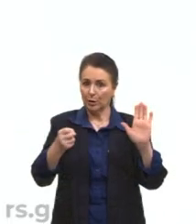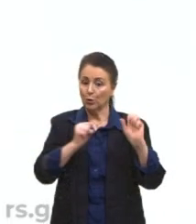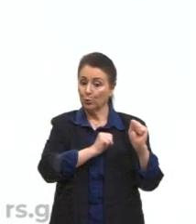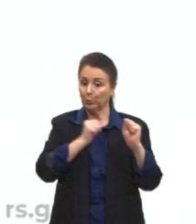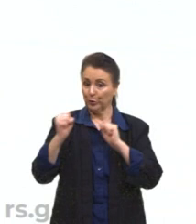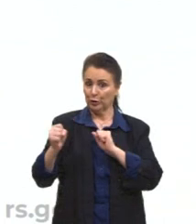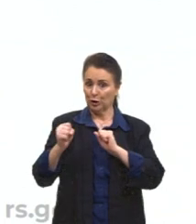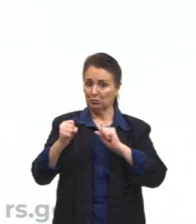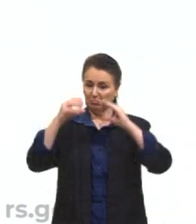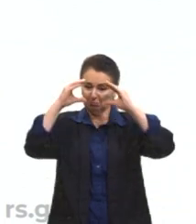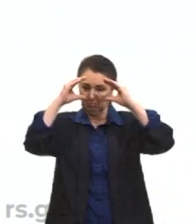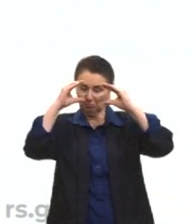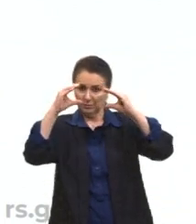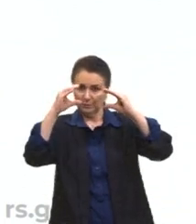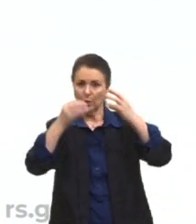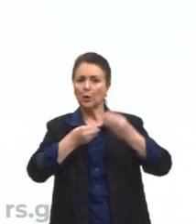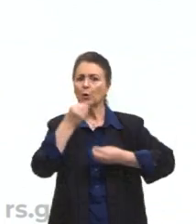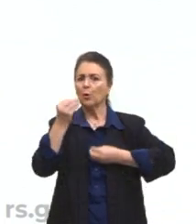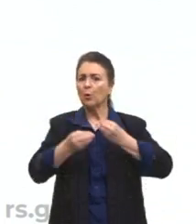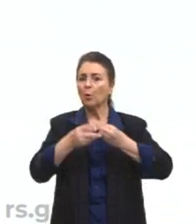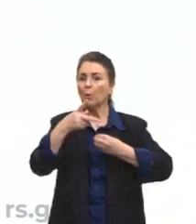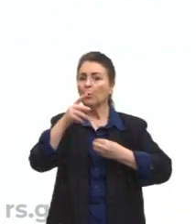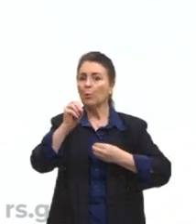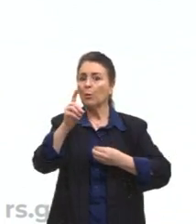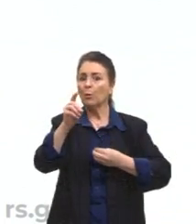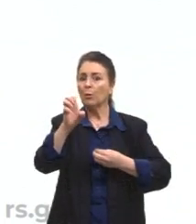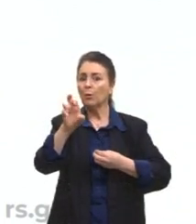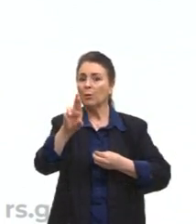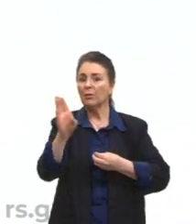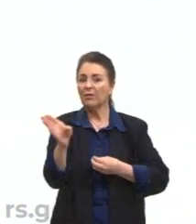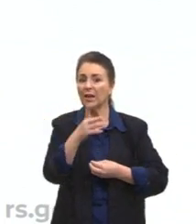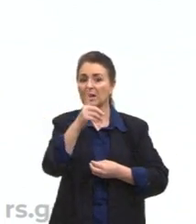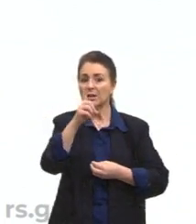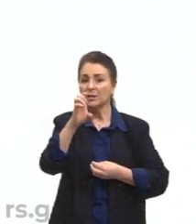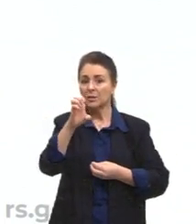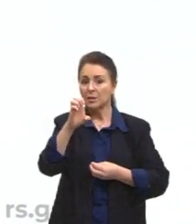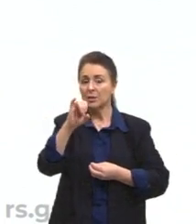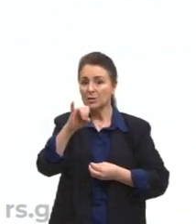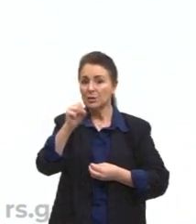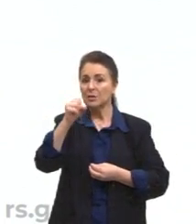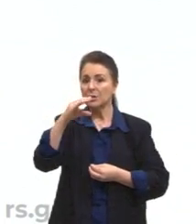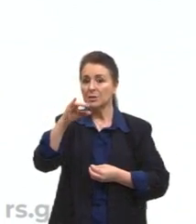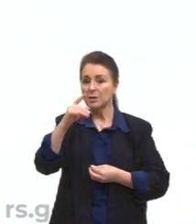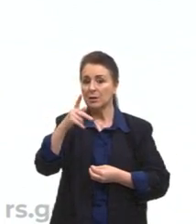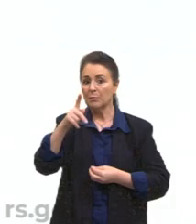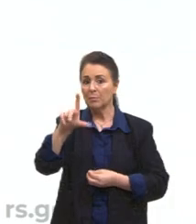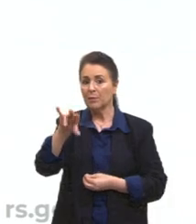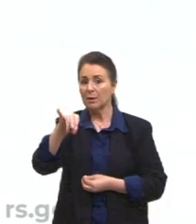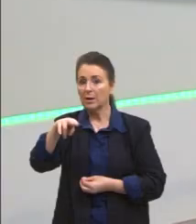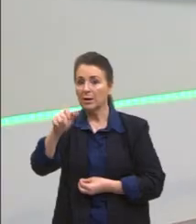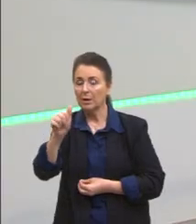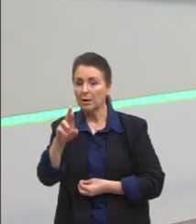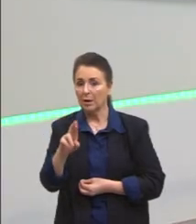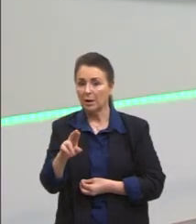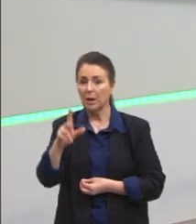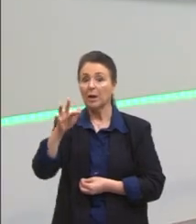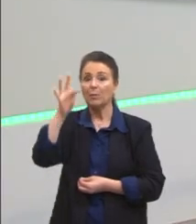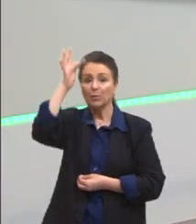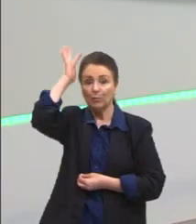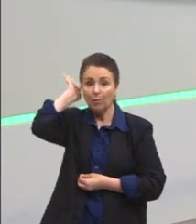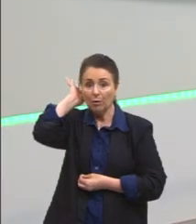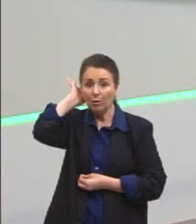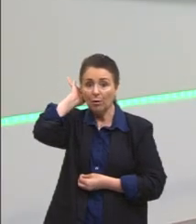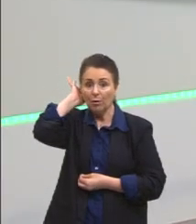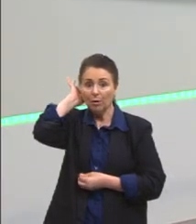como ocorre esse poder disciplinar a disciplina aqui discutimos focou lembro do focou O panóptico que